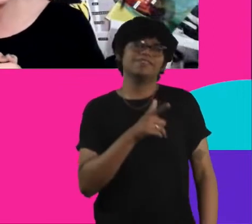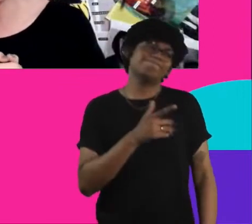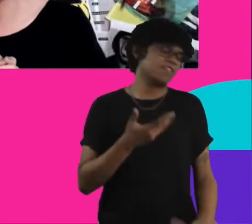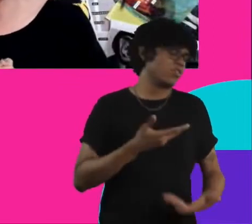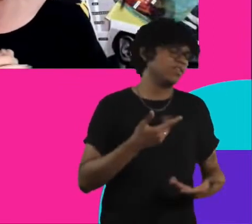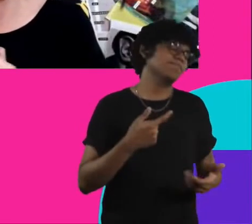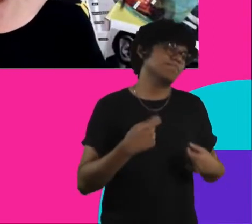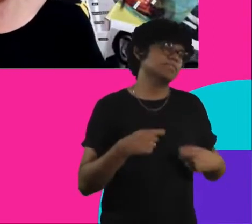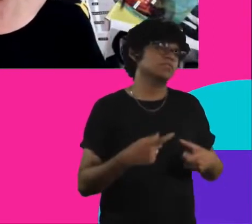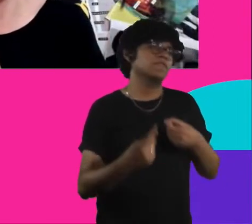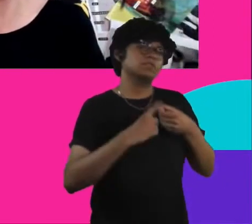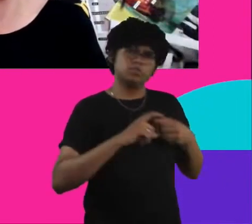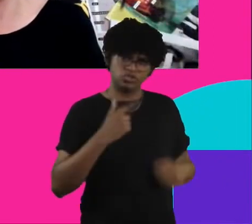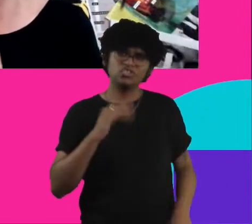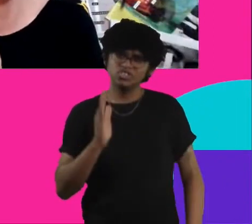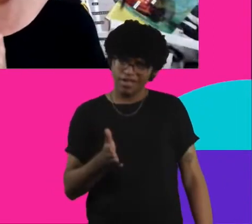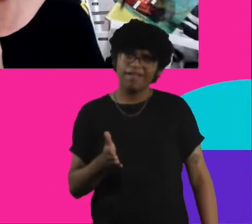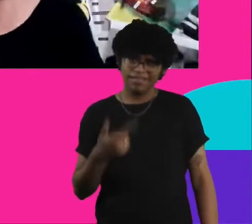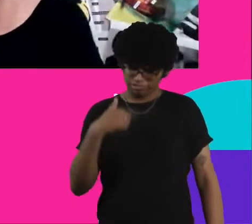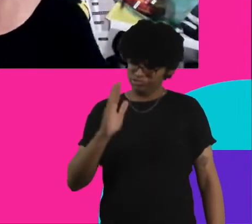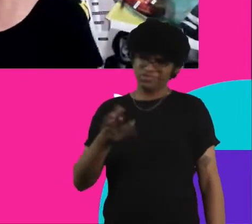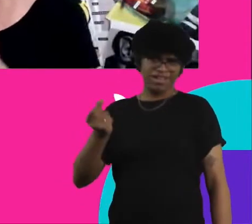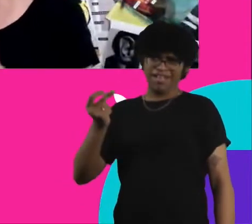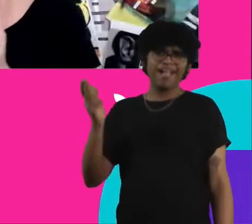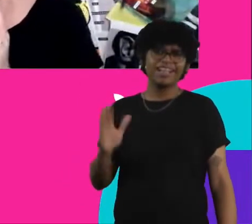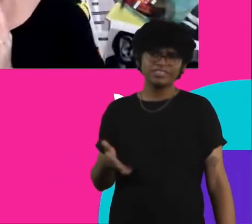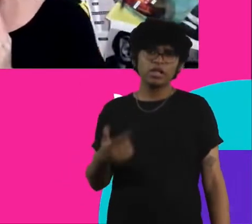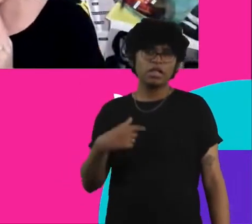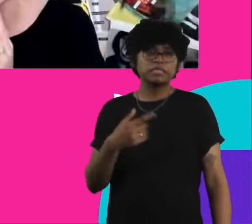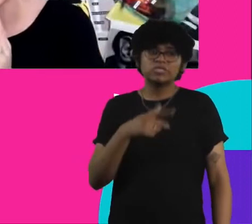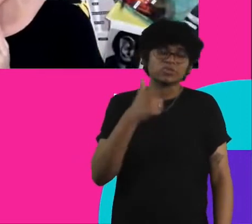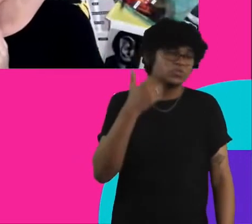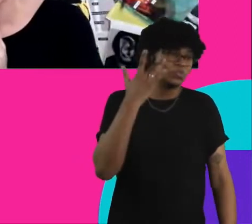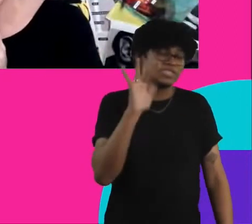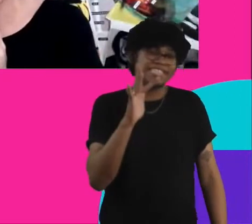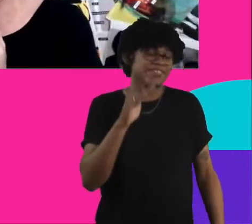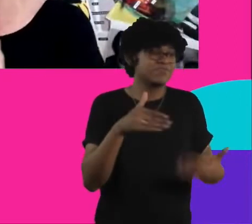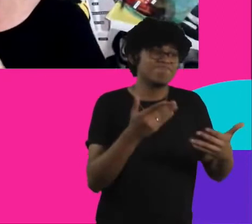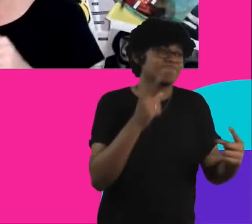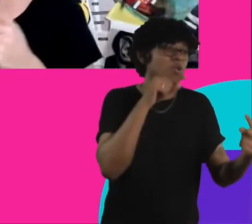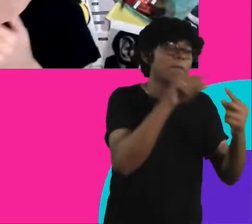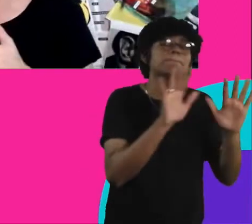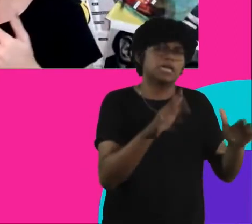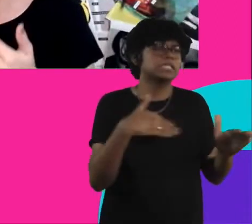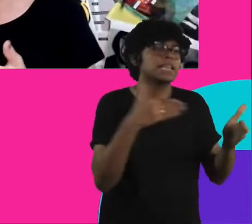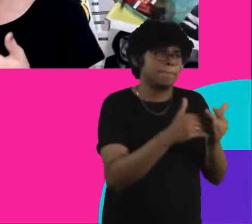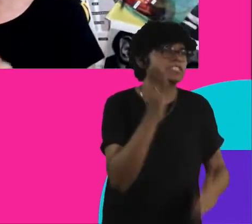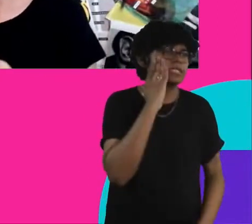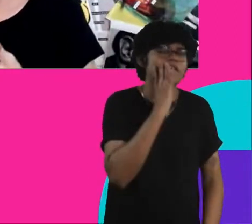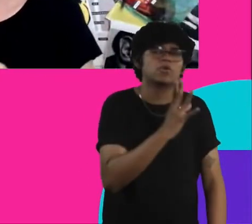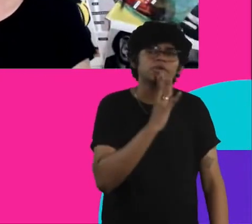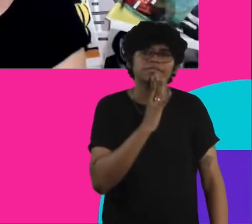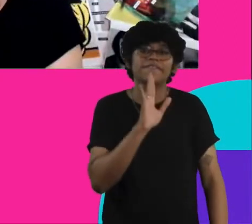E eu já cheguei muitas vezes nesse cenário onde eu não sabia onde ia dar, mas eu sabia qual era o meu limite. E ele vai mudando ao